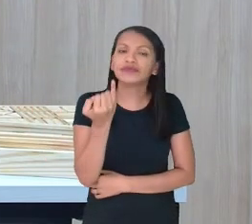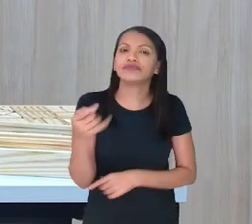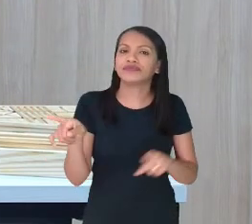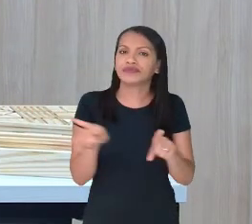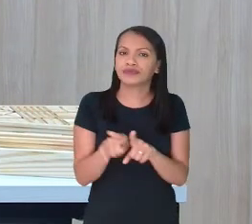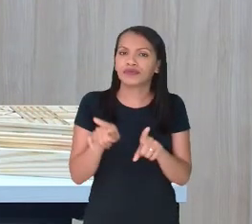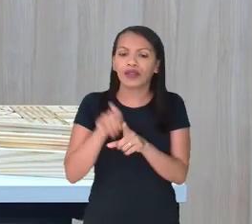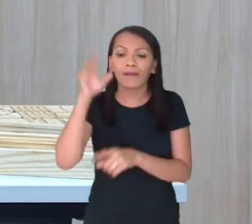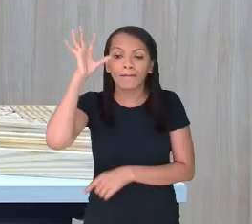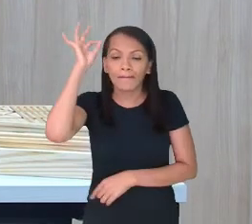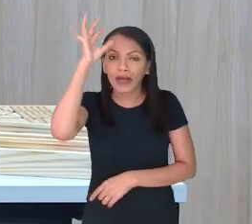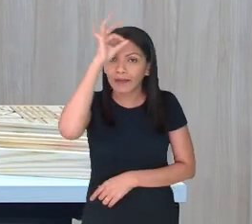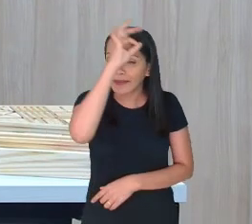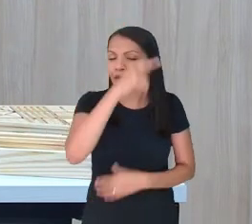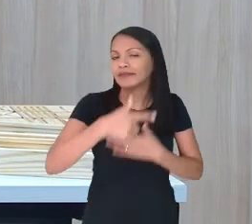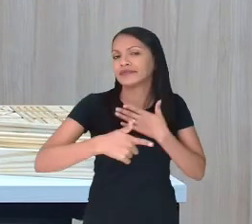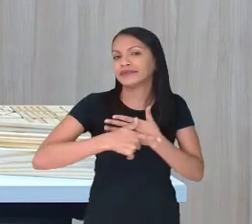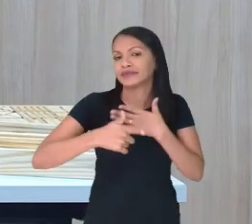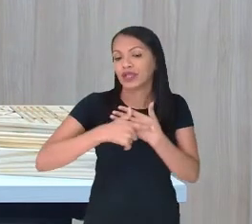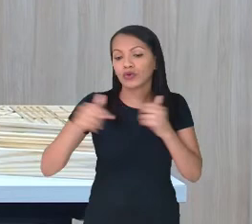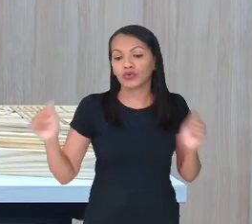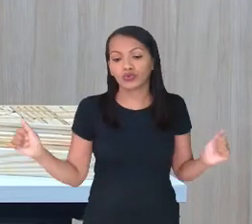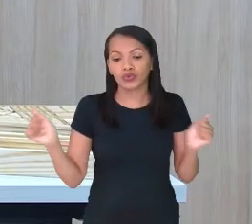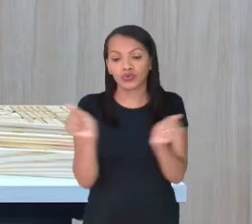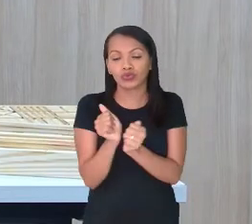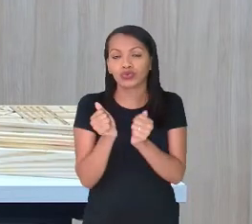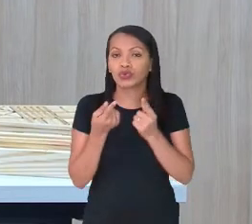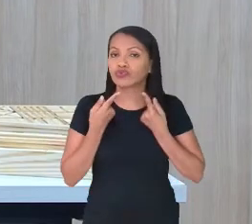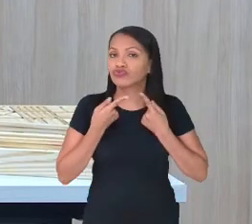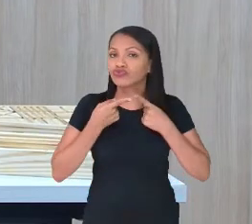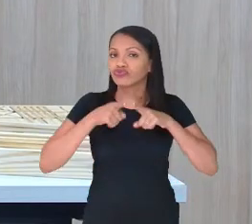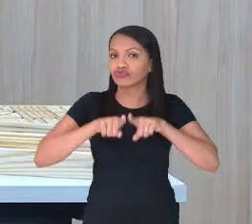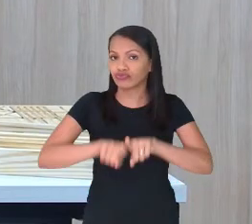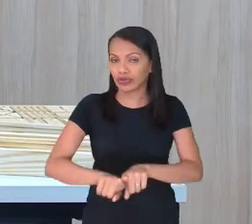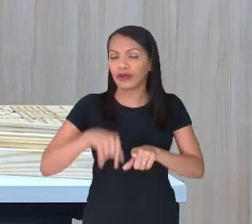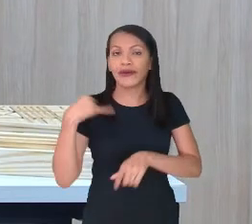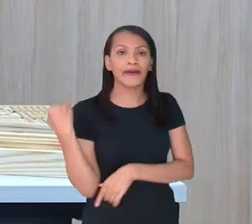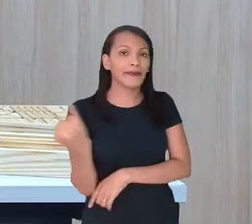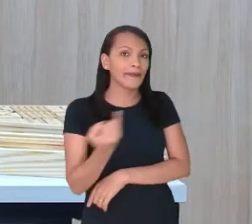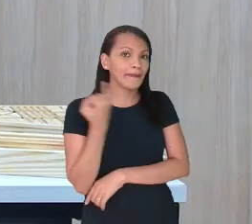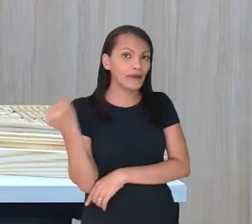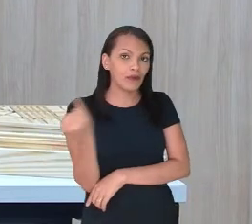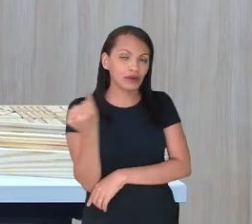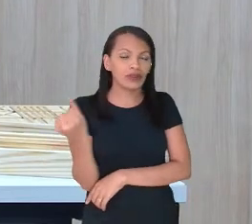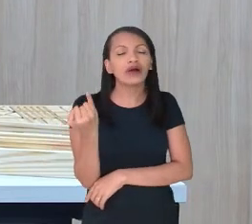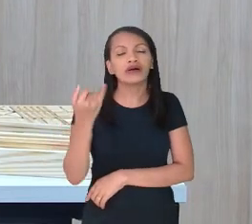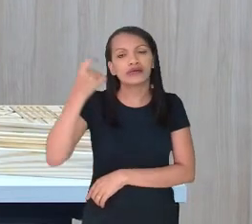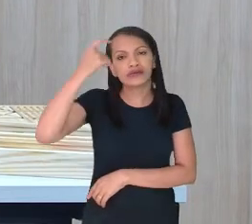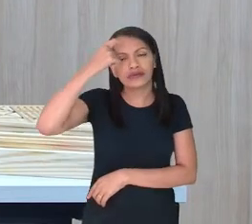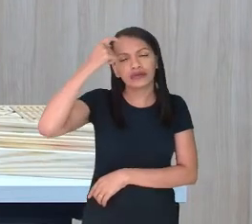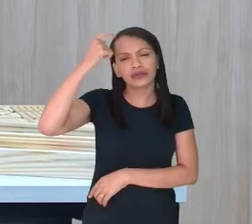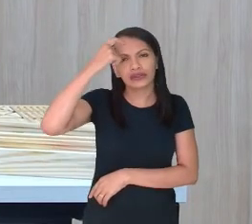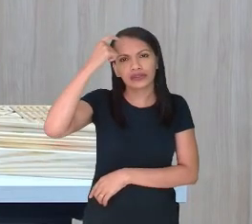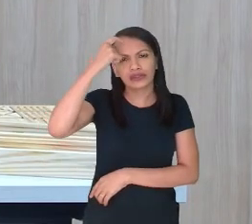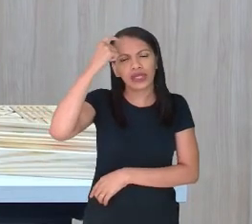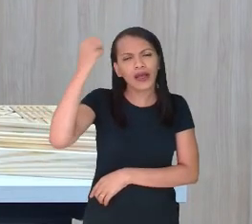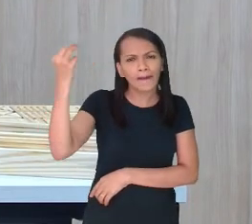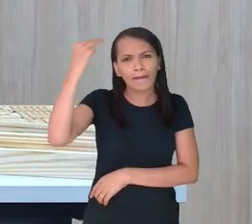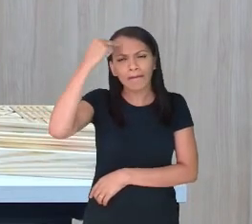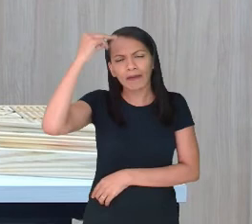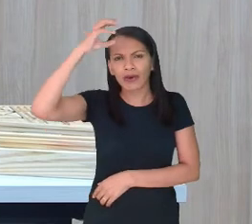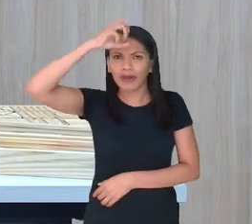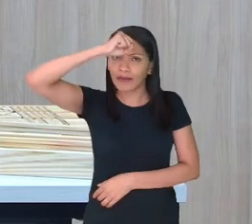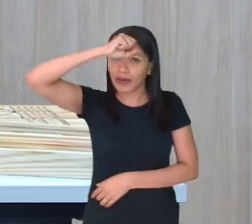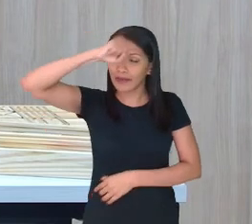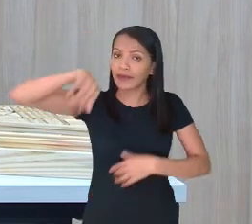ali, estão juntas, andando lado a lado. A importância dessa memória para a